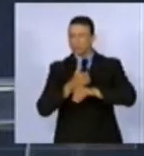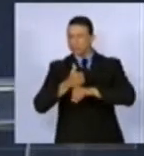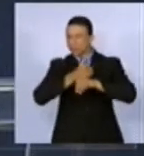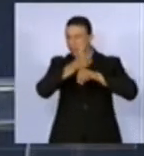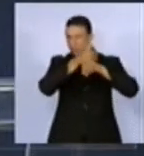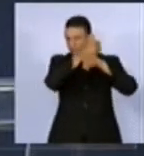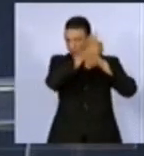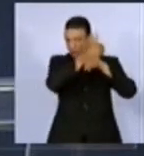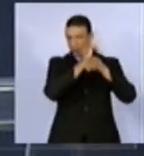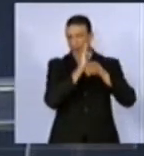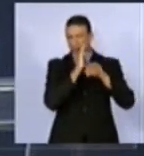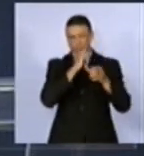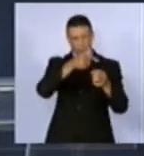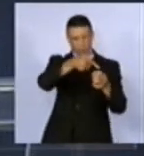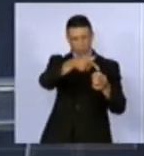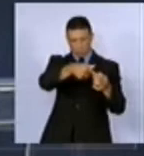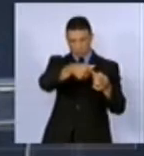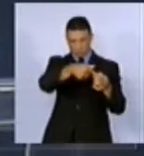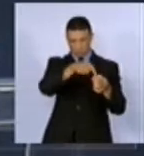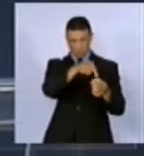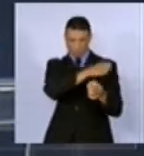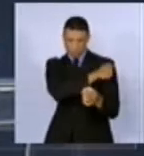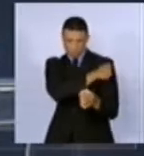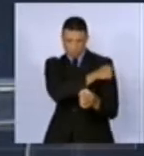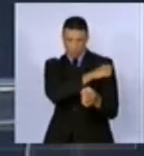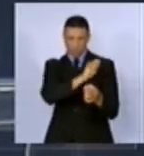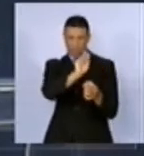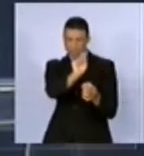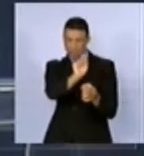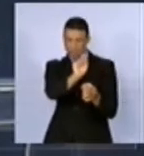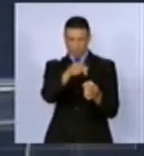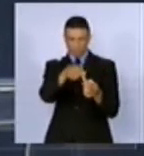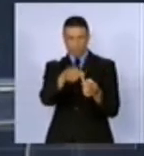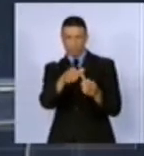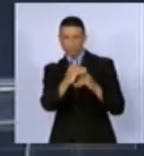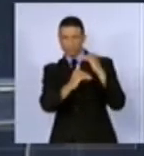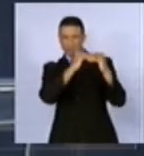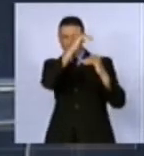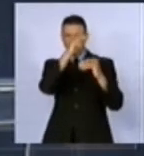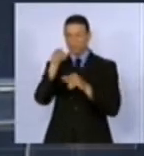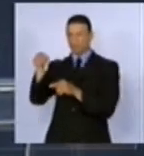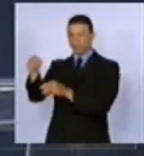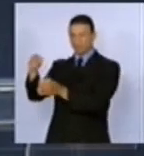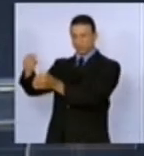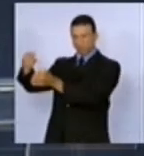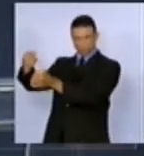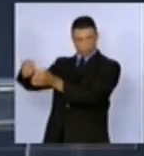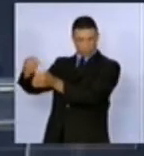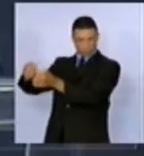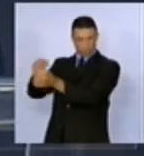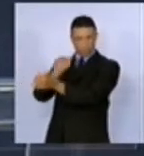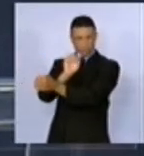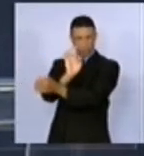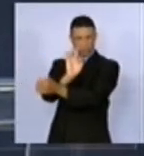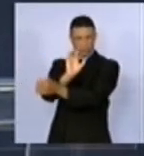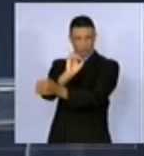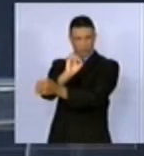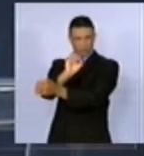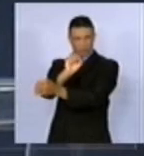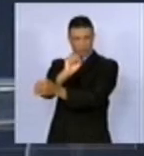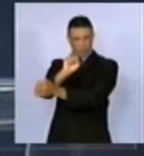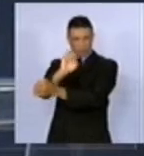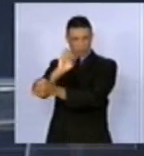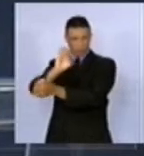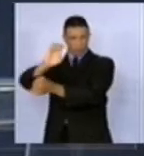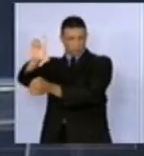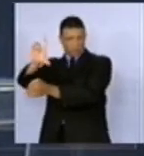utilização de um combustível renovável é em relação combustível fóssil Por que a questão da mudança de uso da